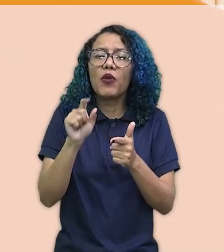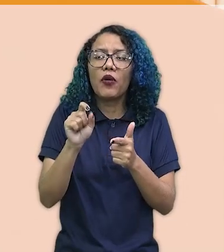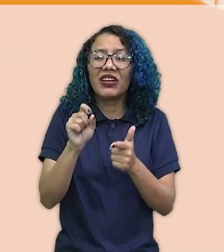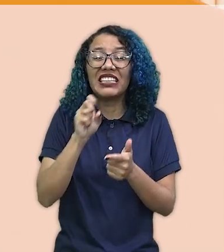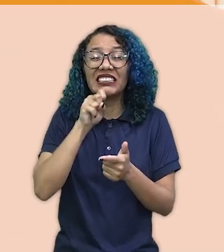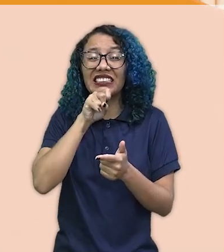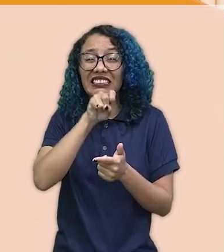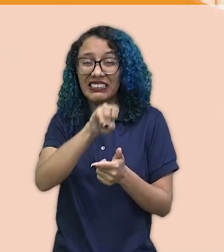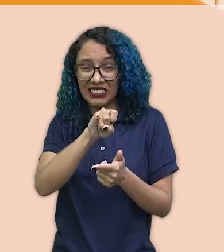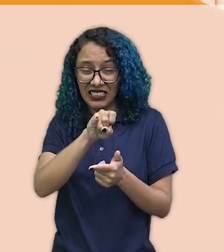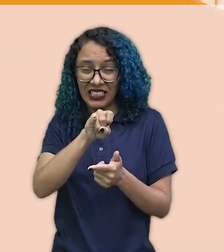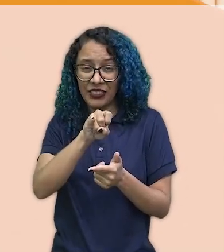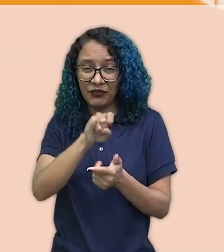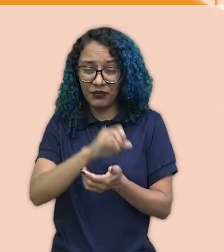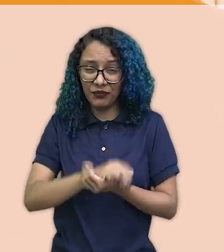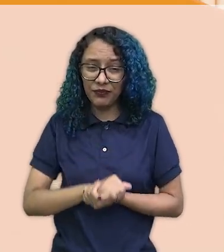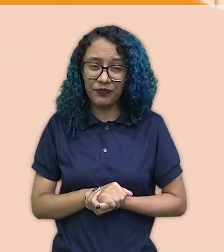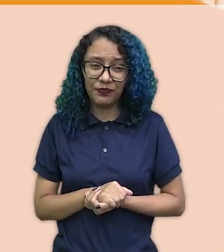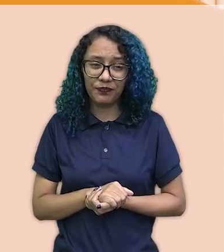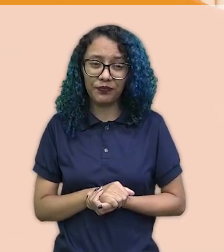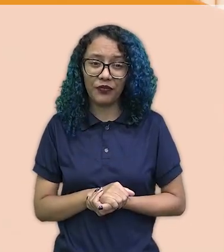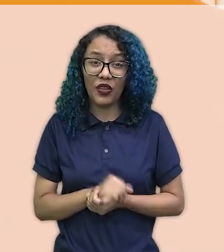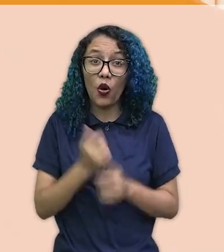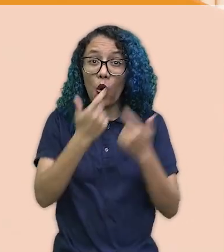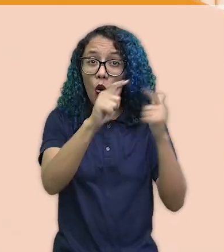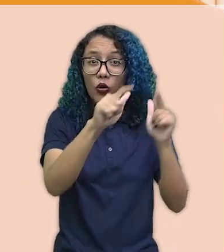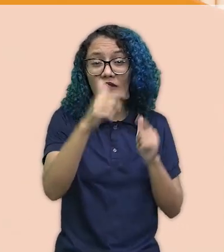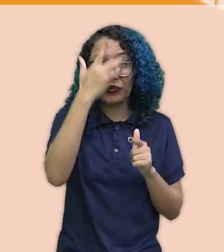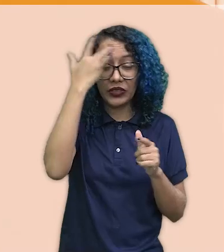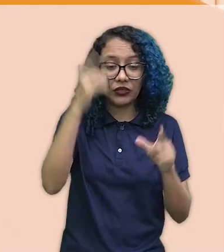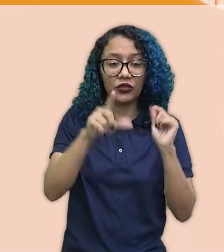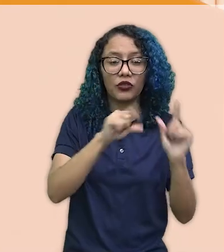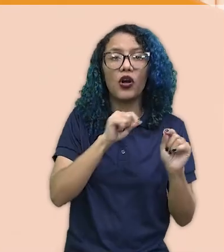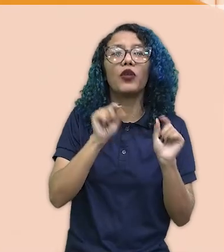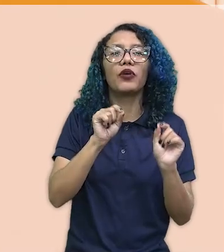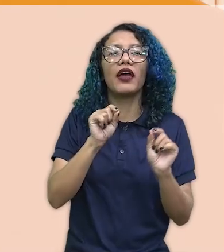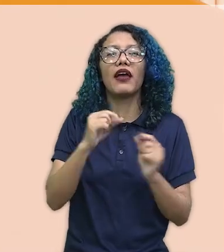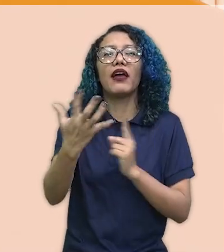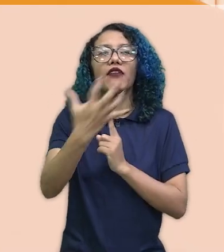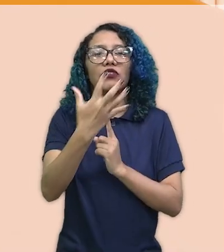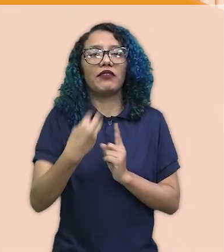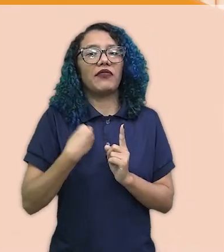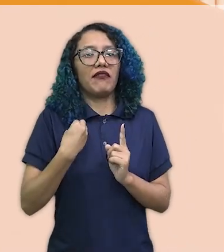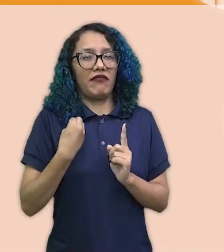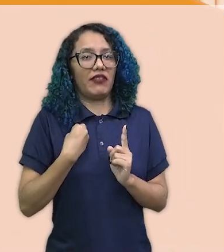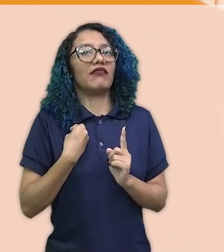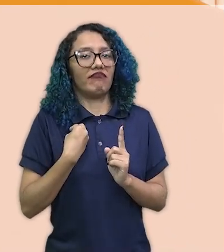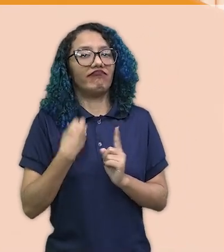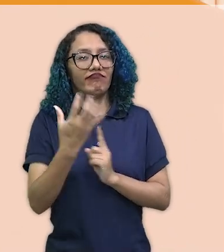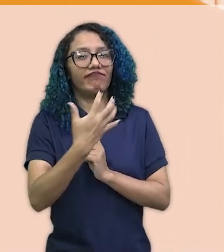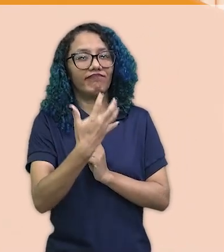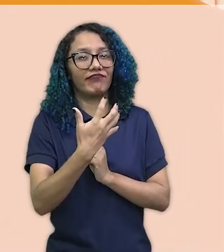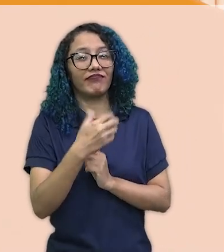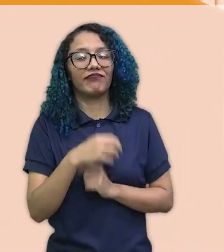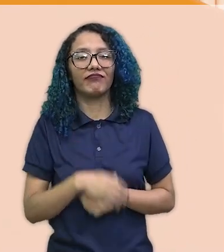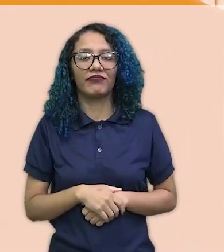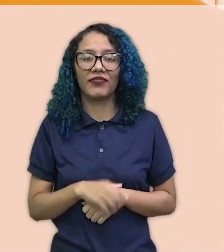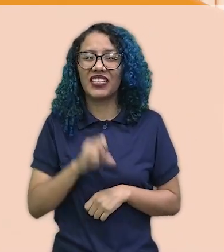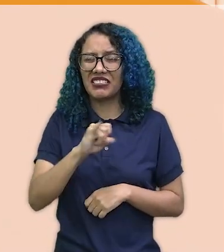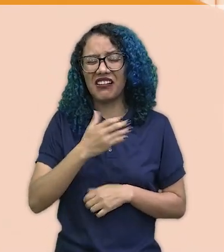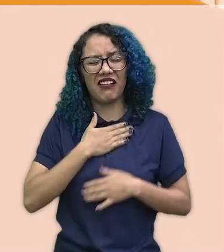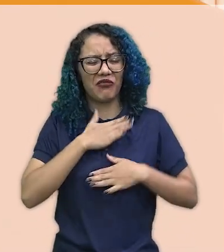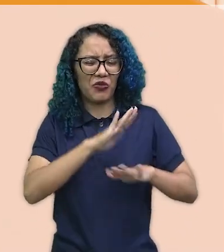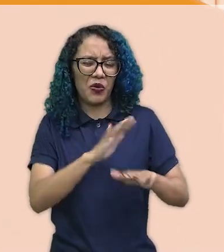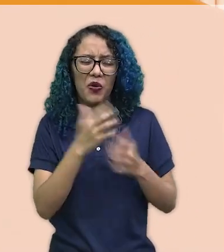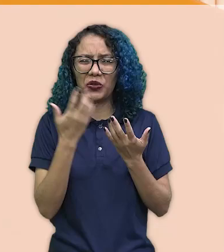essas decisões, eles estão o quê? Mexendo comigo, mexendo com a minha vida. E quando eu digo eu